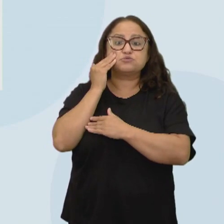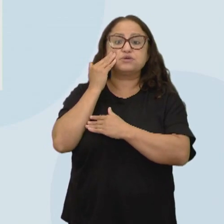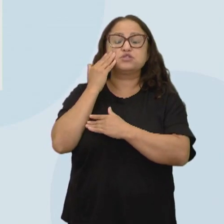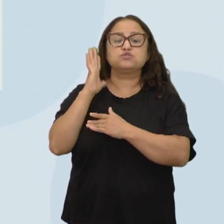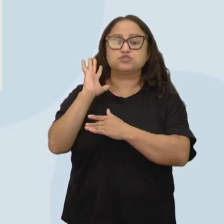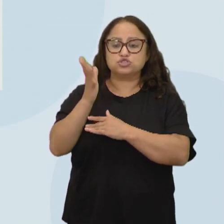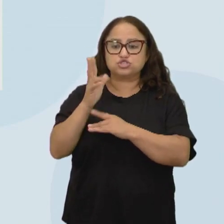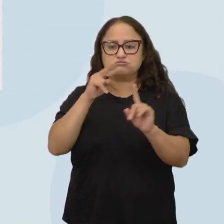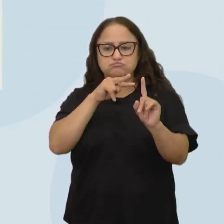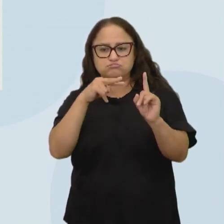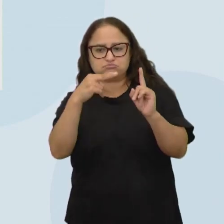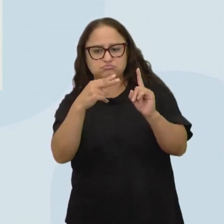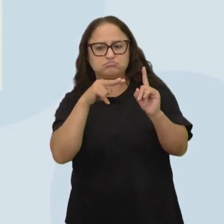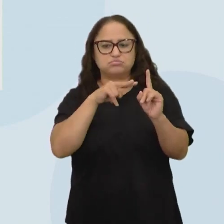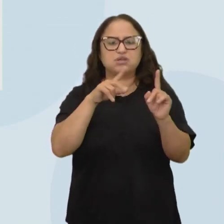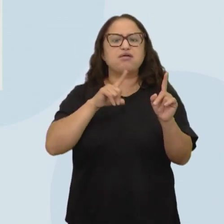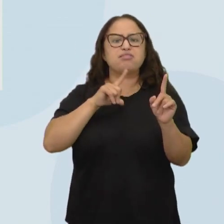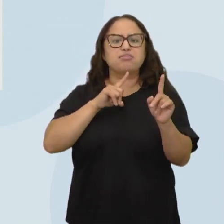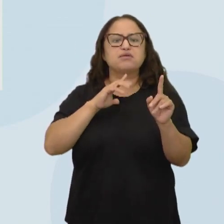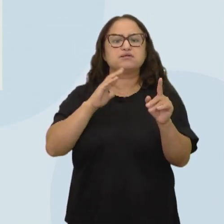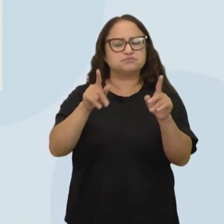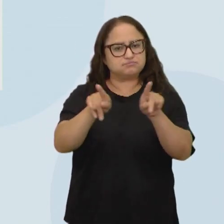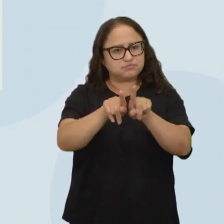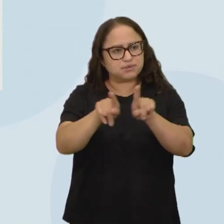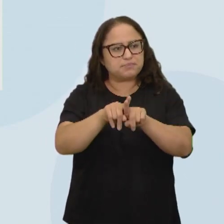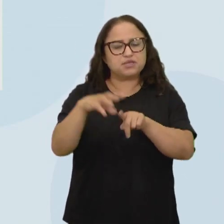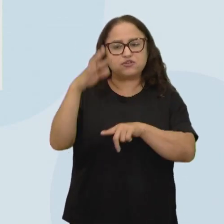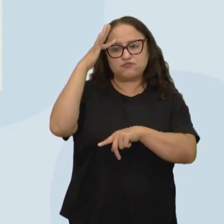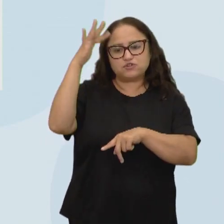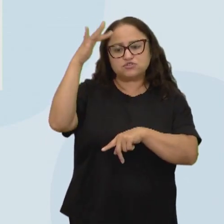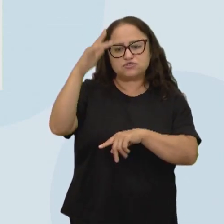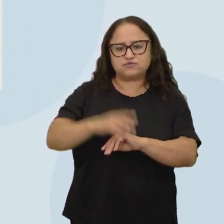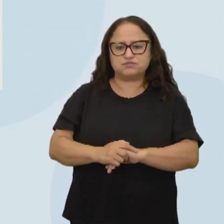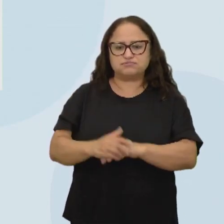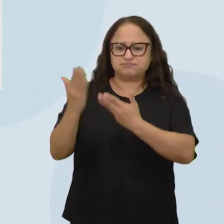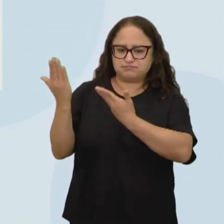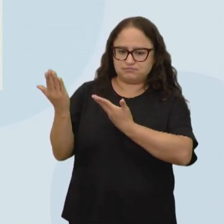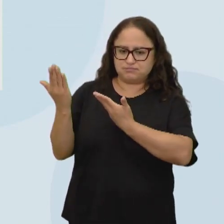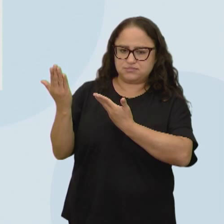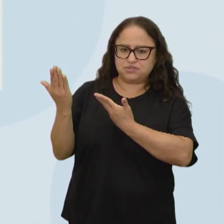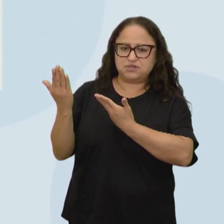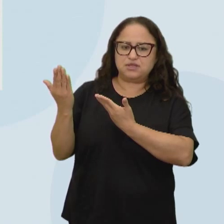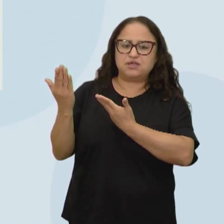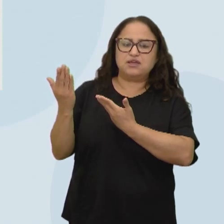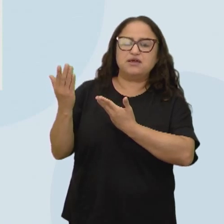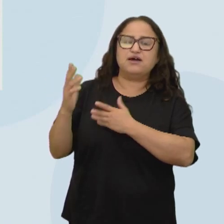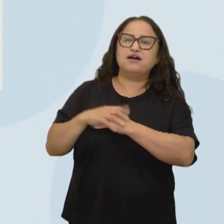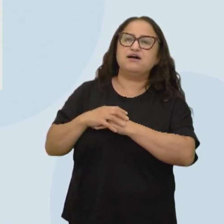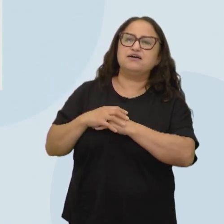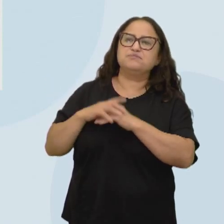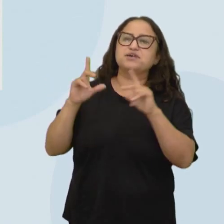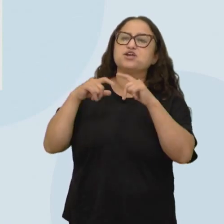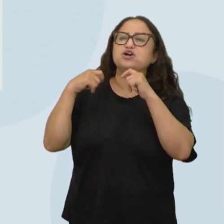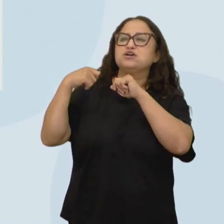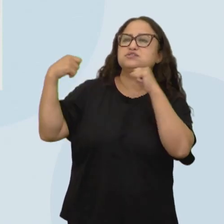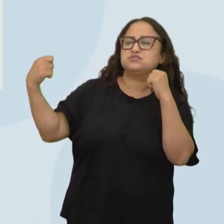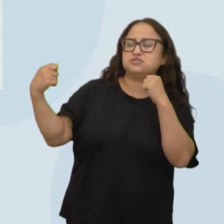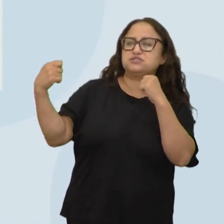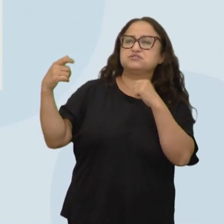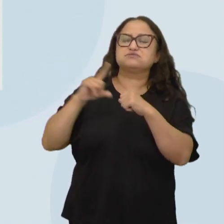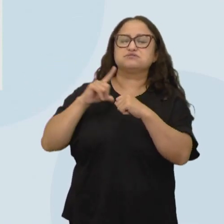filosófico, suscitam questões filosóficas, né? Então, a gente trouxe ali o Pequeno Príncipe, né, do Antoine